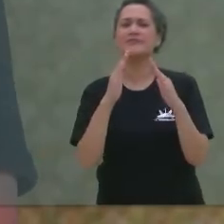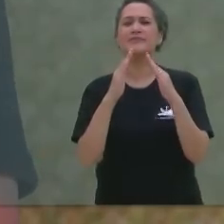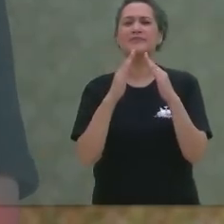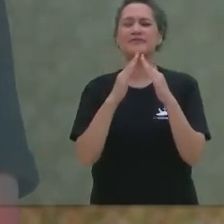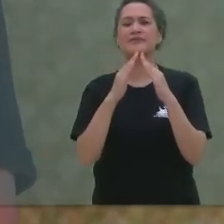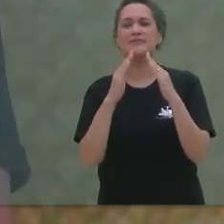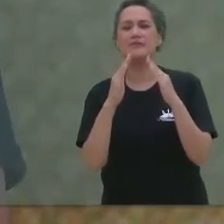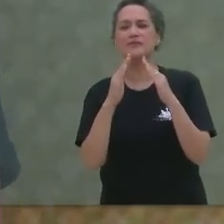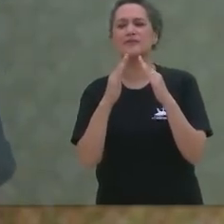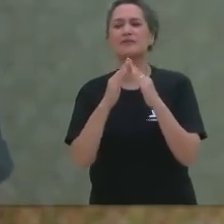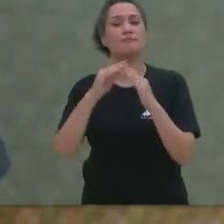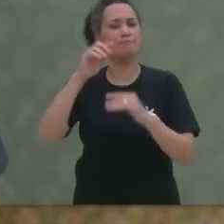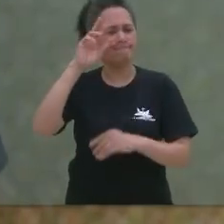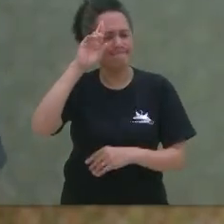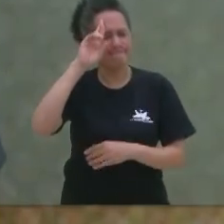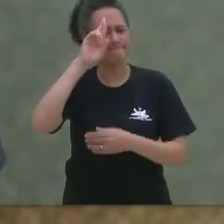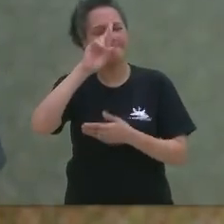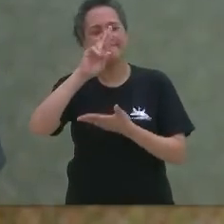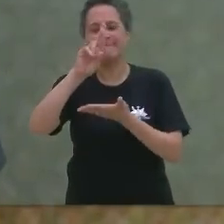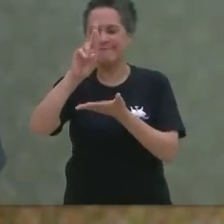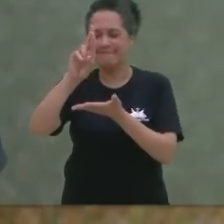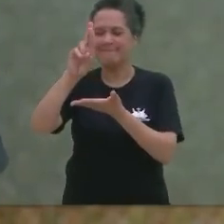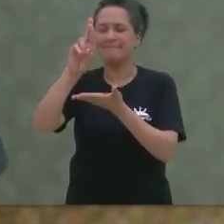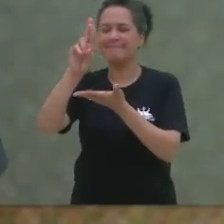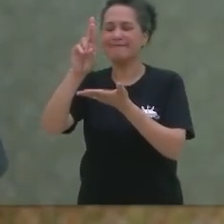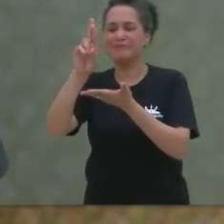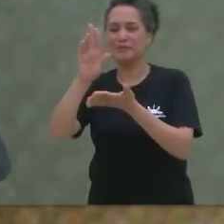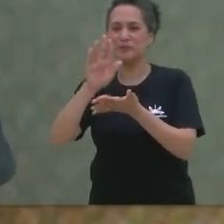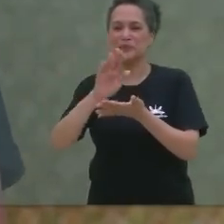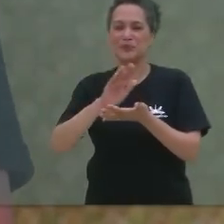vamos à casa do Senhor.